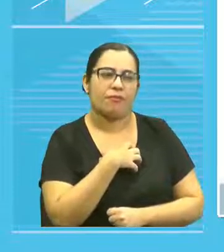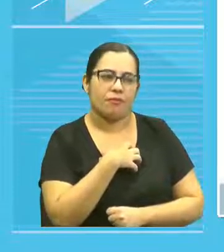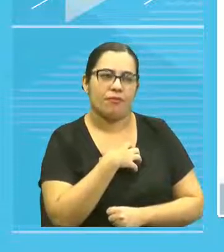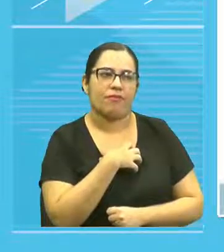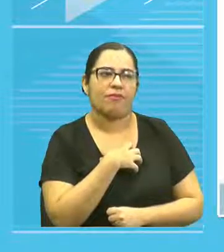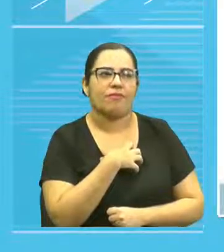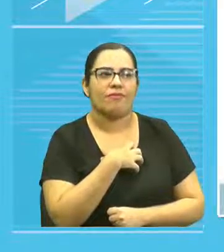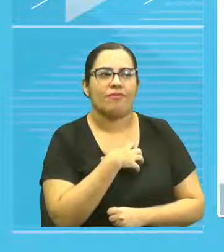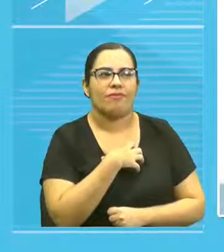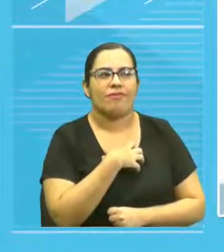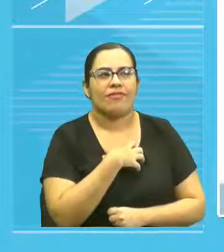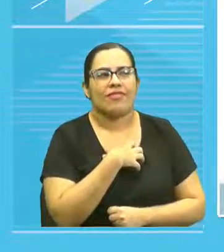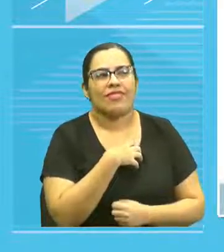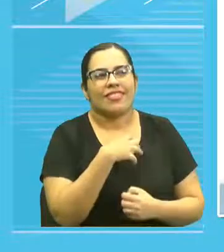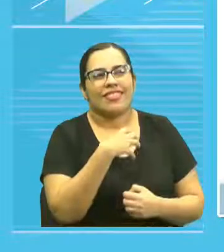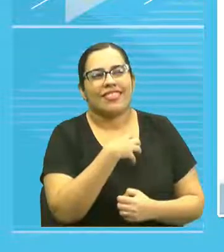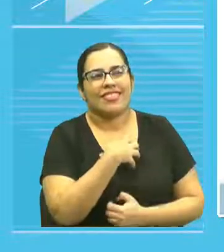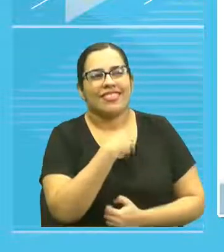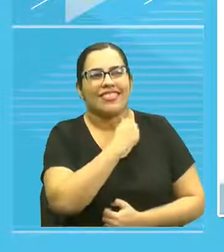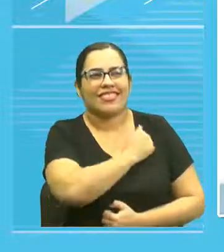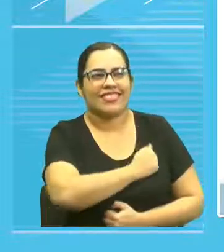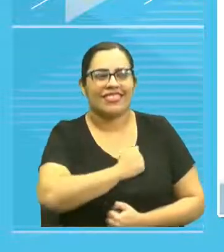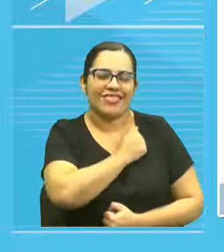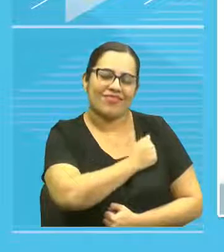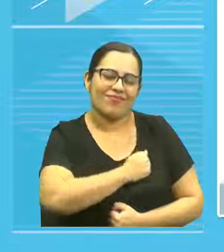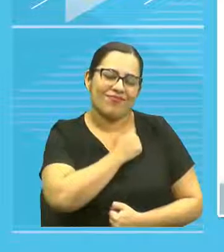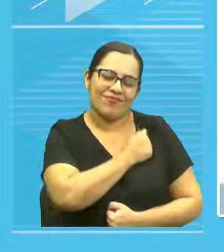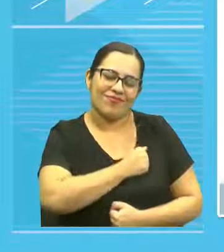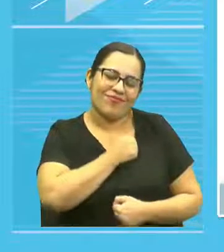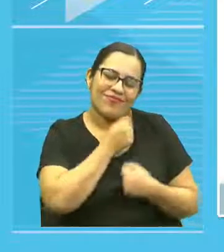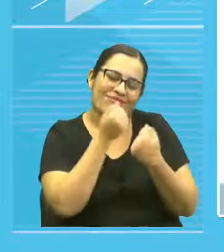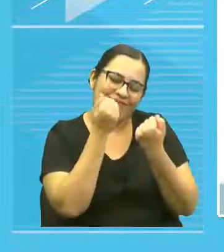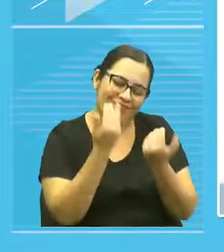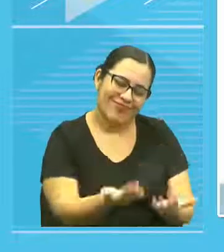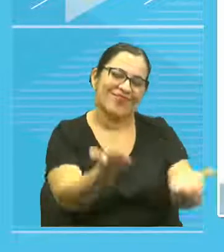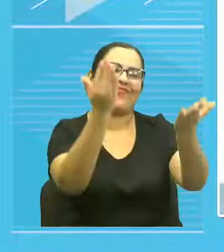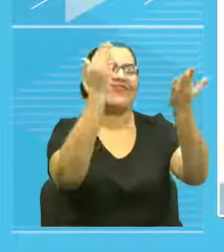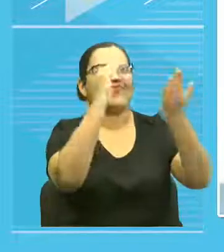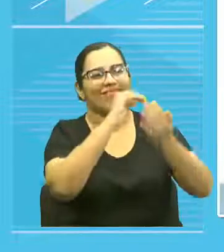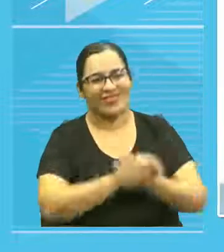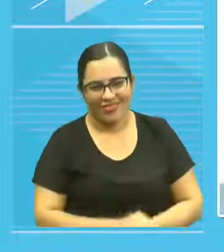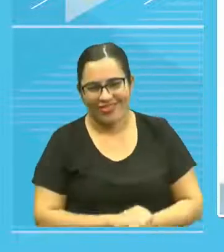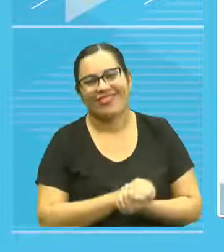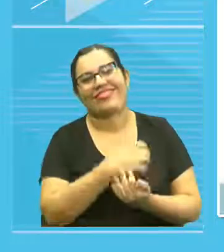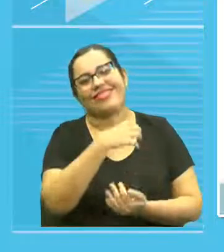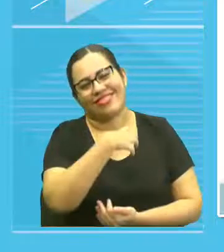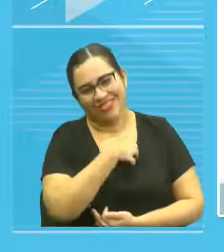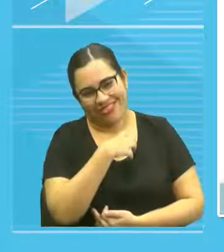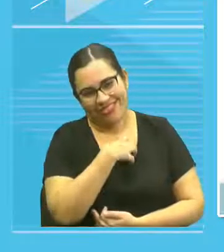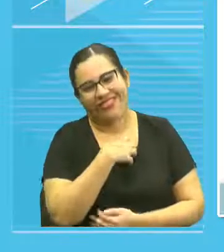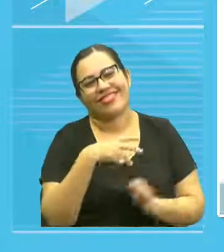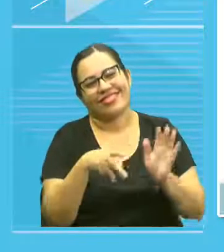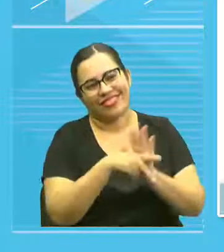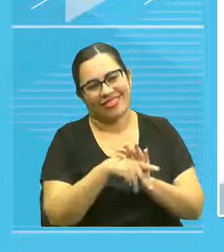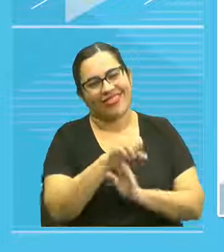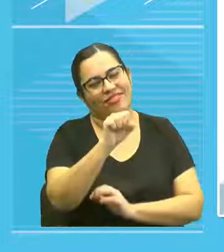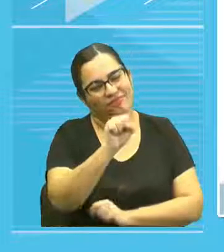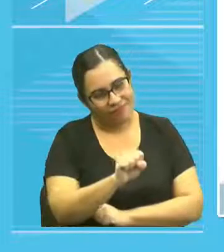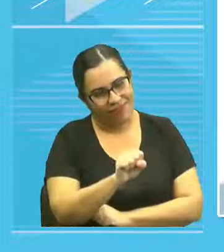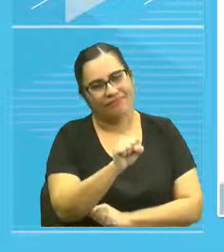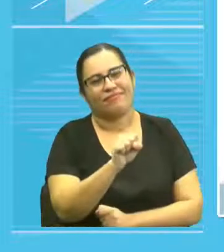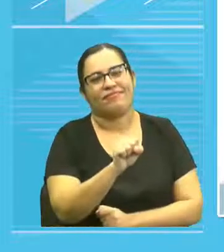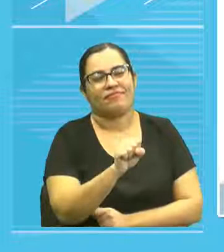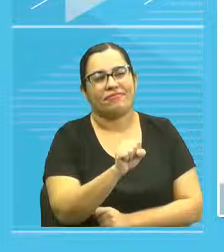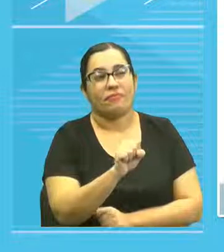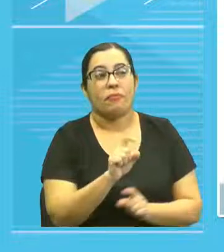sinto Uma saudade imensa de você Esse é o cinto com s rosinha